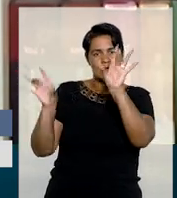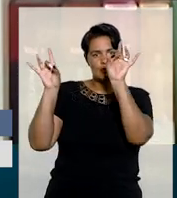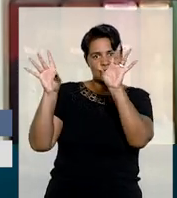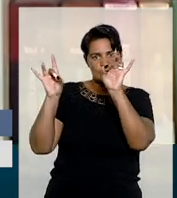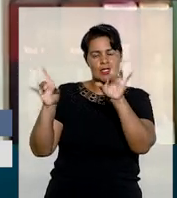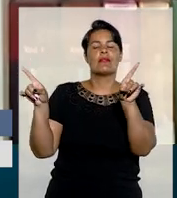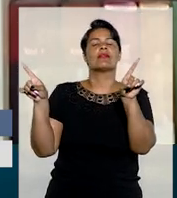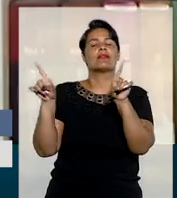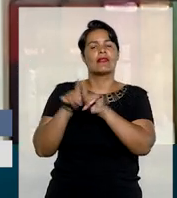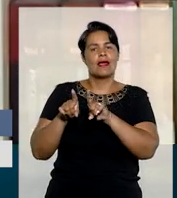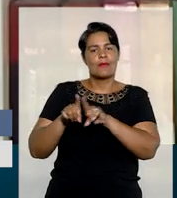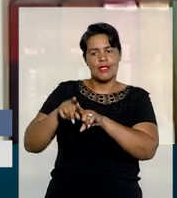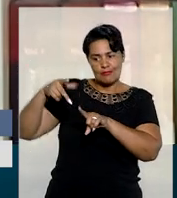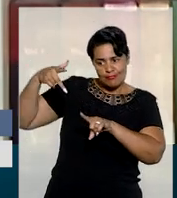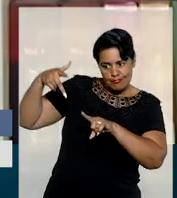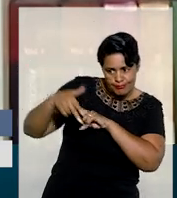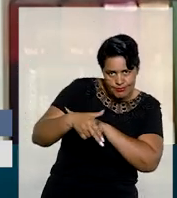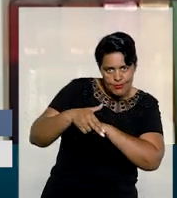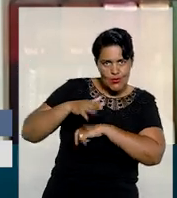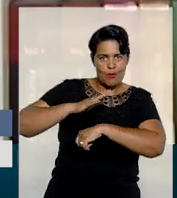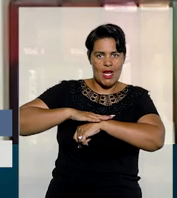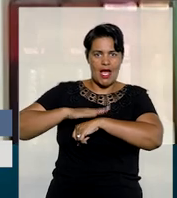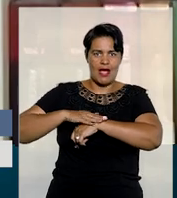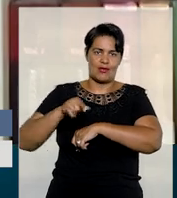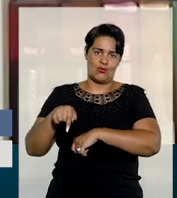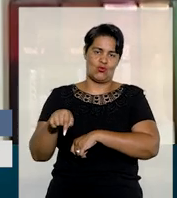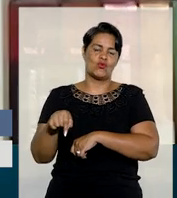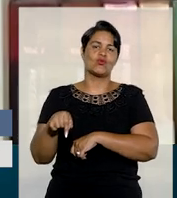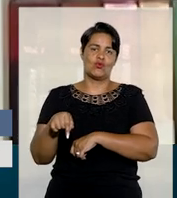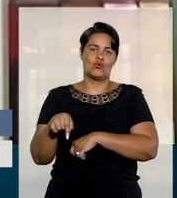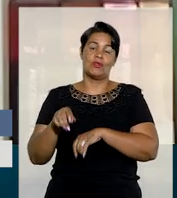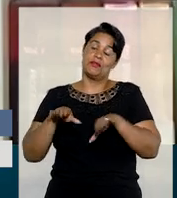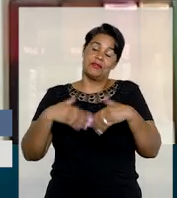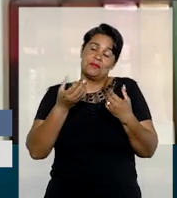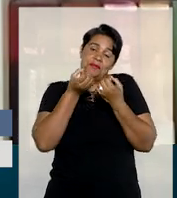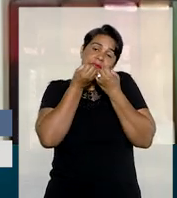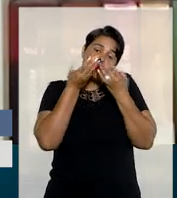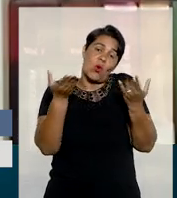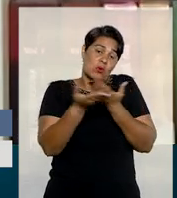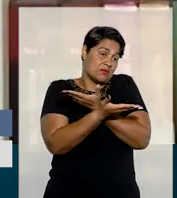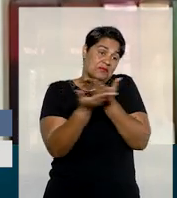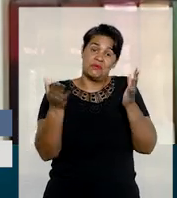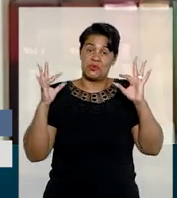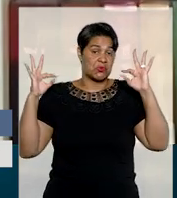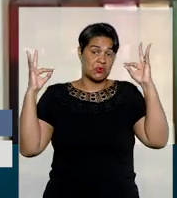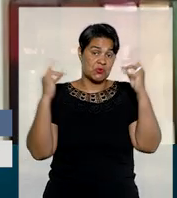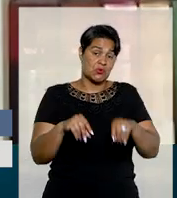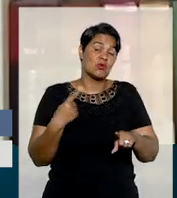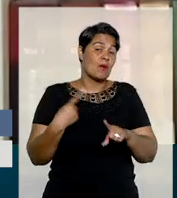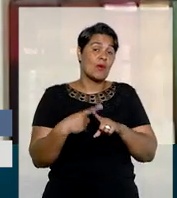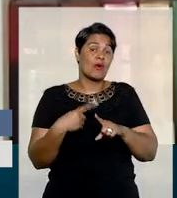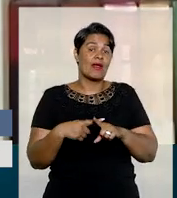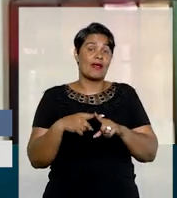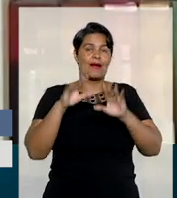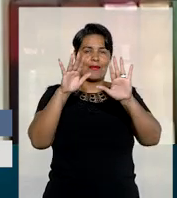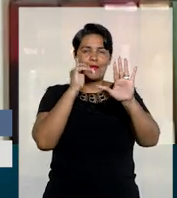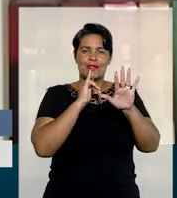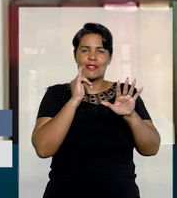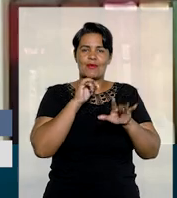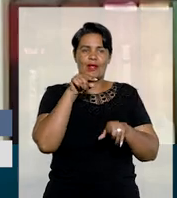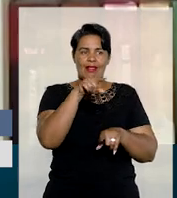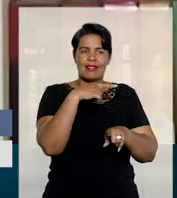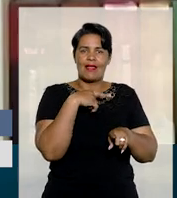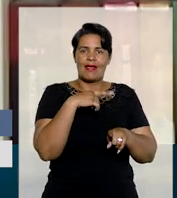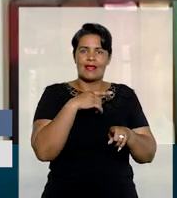especiais, os embargos de declaração vão ter esse efeito interruptivo na contagem do prazo, o que beneficia todo